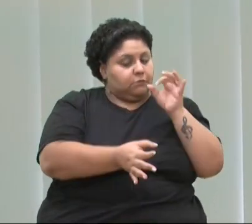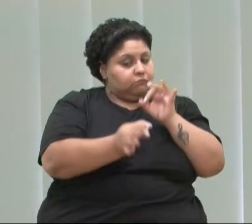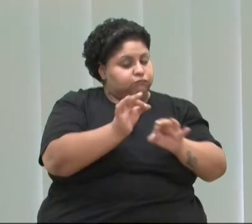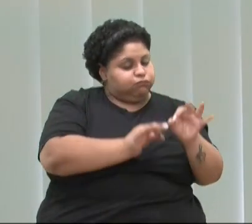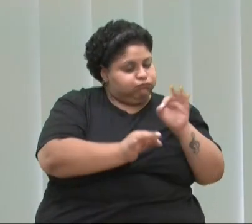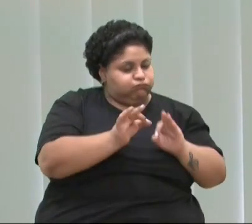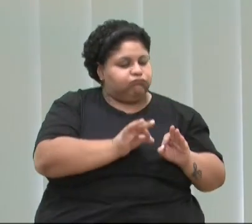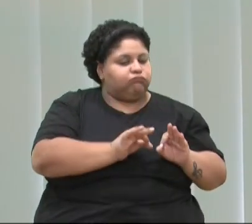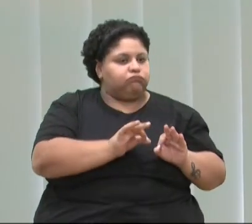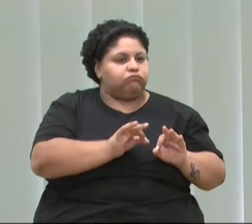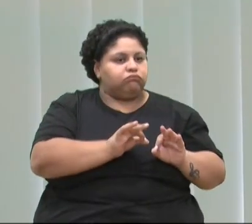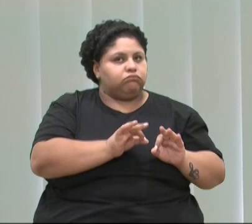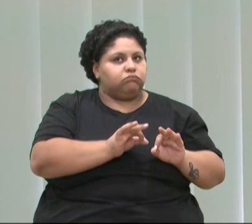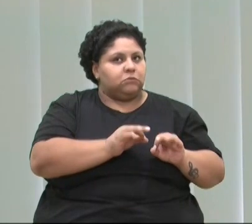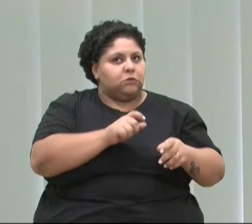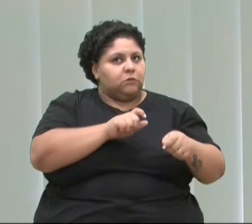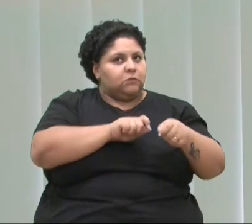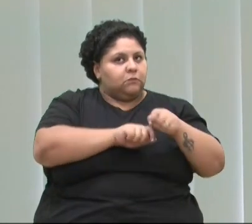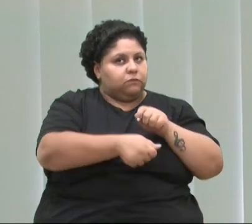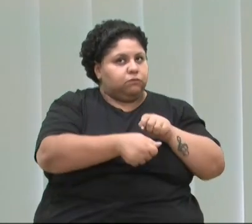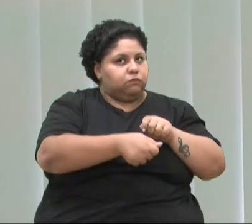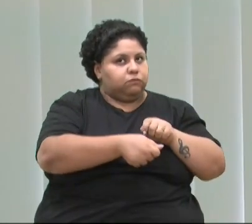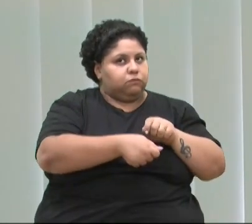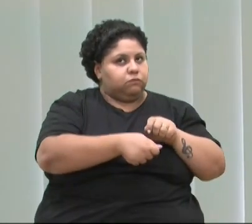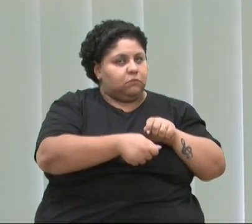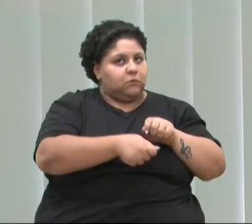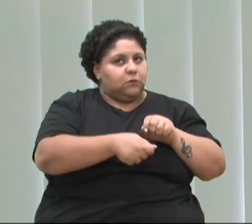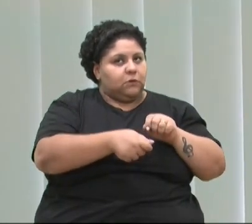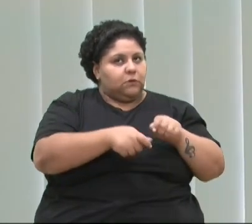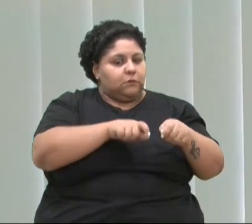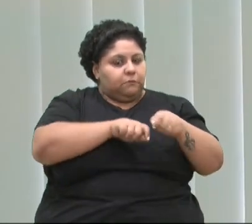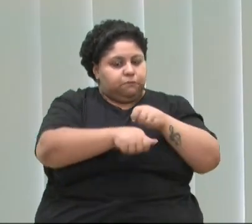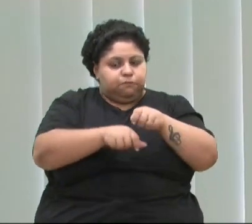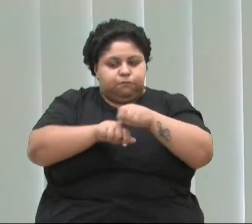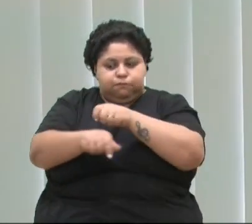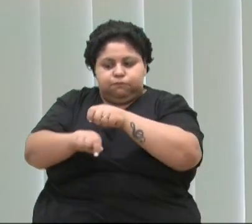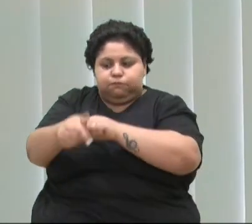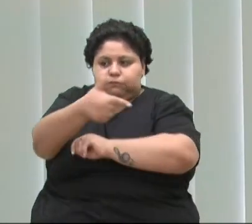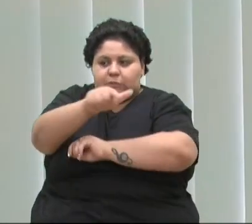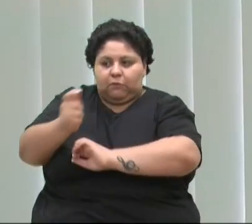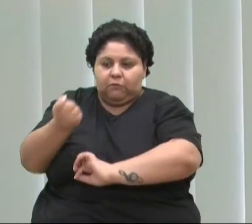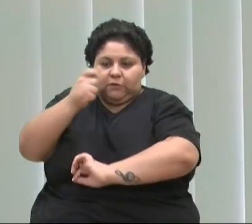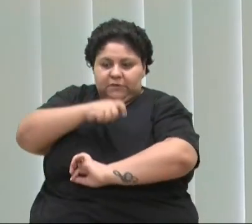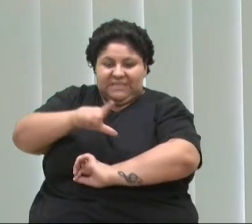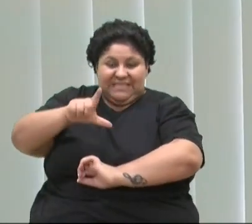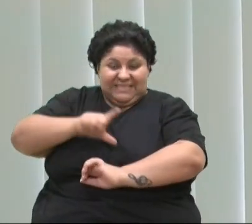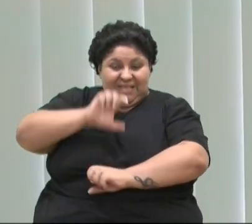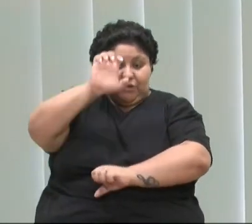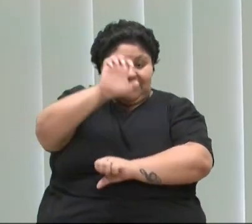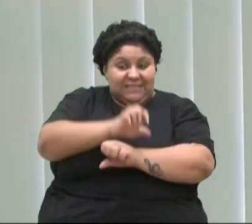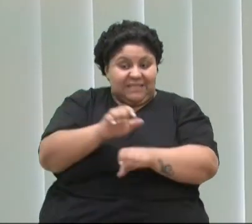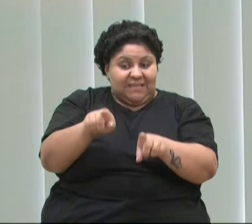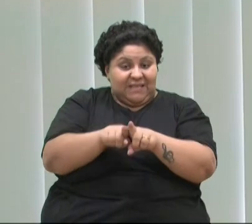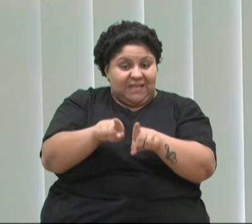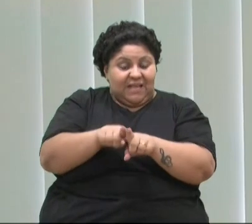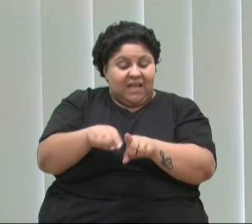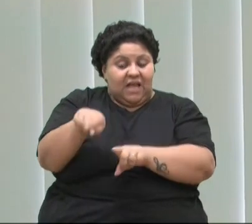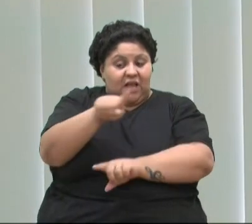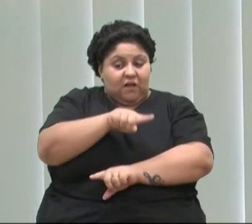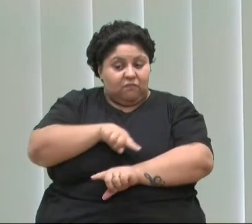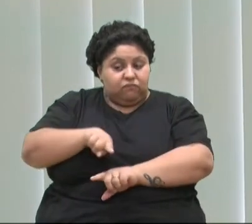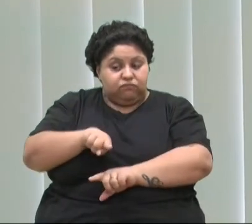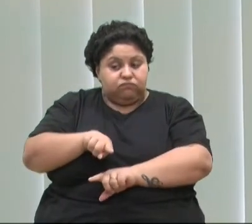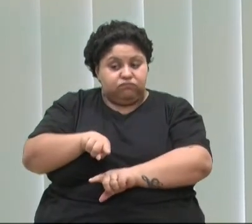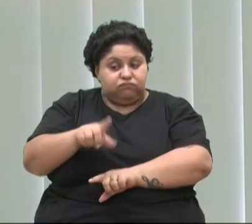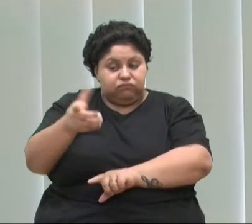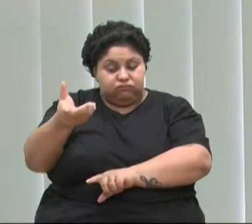organizar e destinar recursos para outras necessidades também que existem dentro do Estado. Então, a gente vai estar buscando